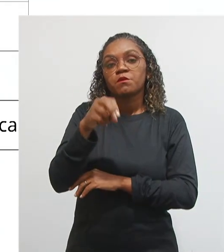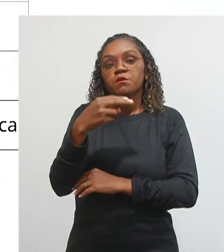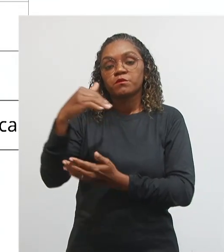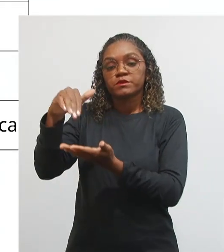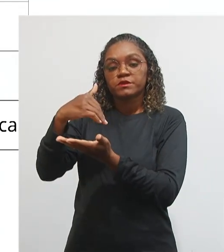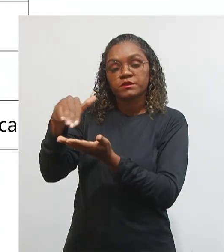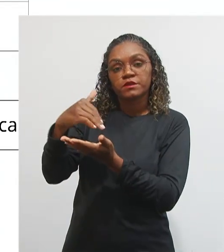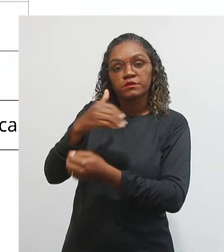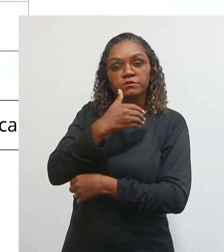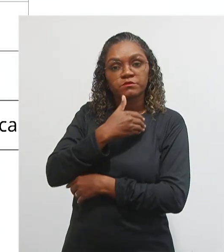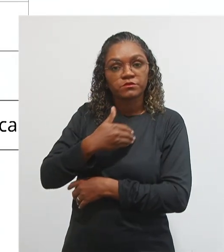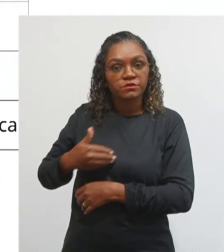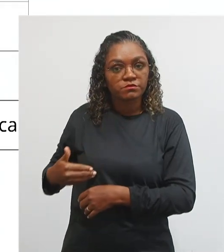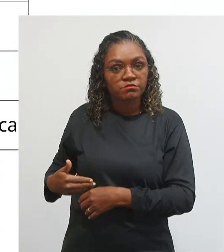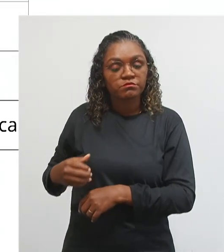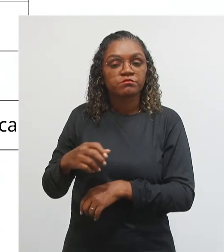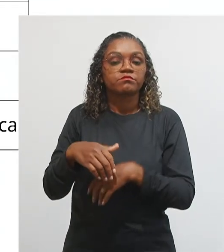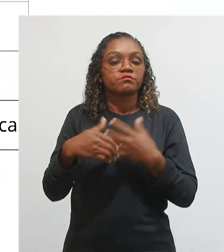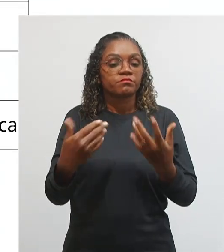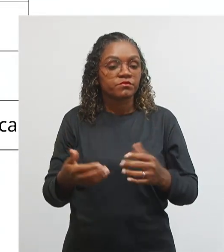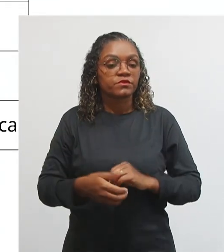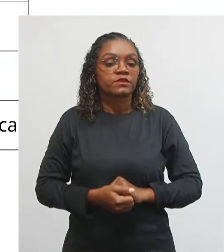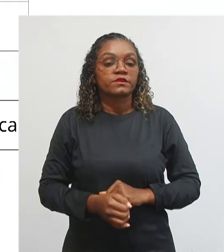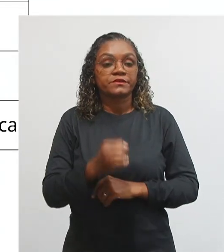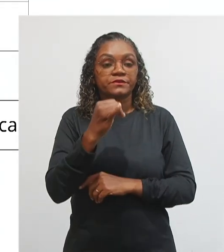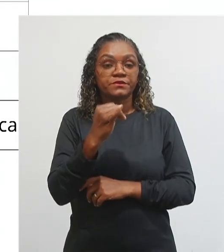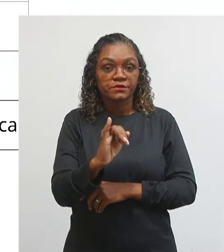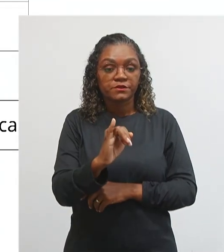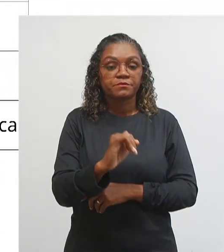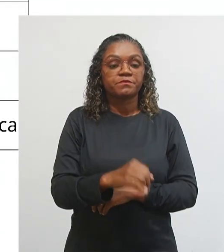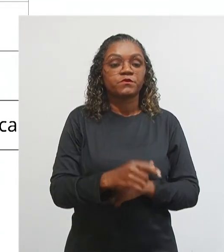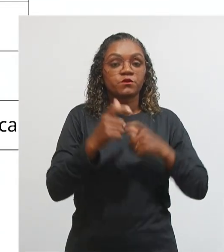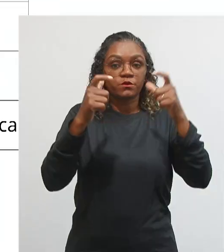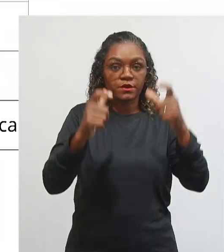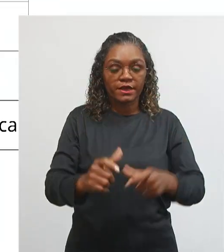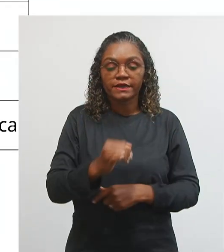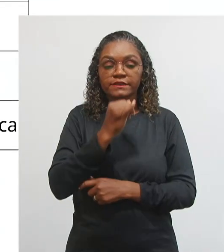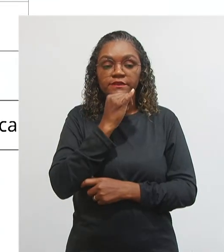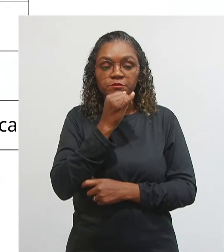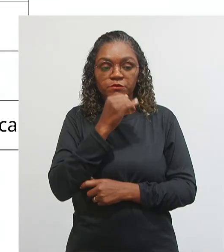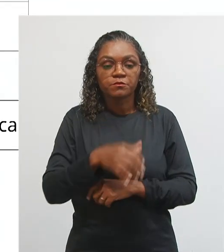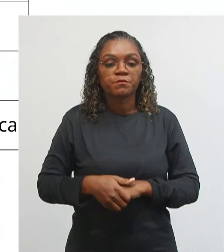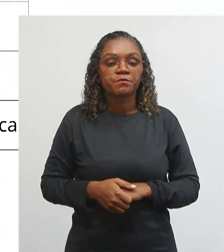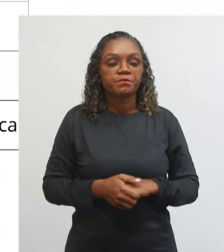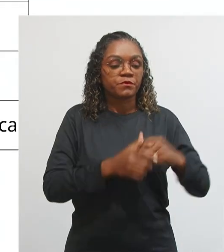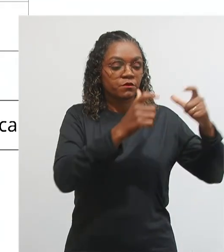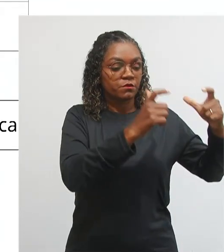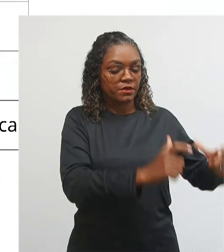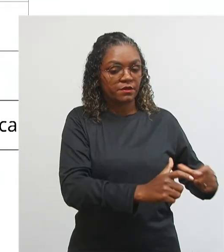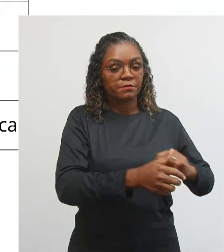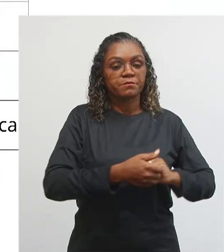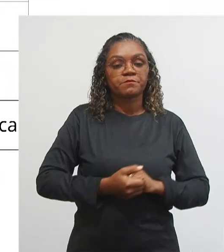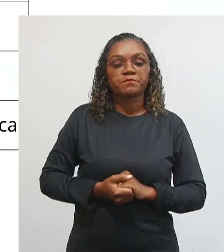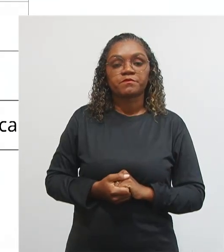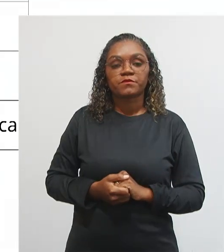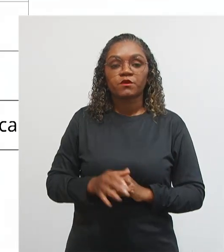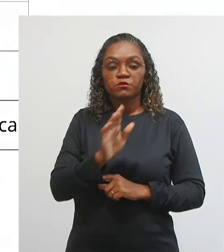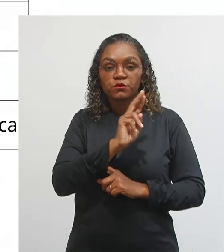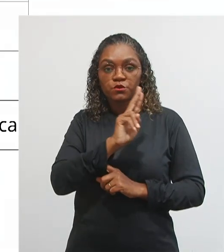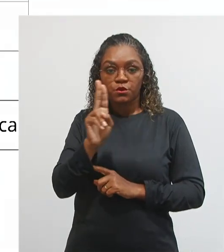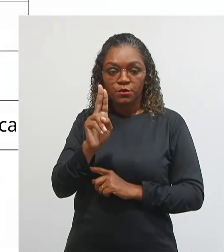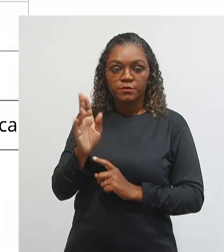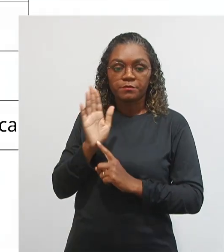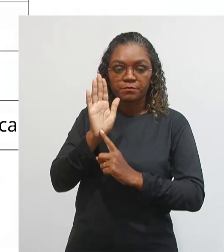Lugares, no setor privado pode ser um cruzeiro, nas ilhas gregas, no setor público pode ser a Chapada Diamantina como um